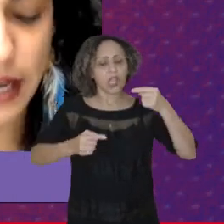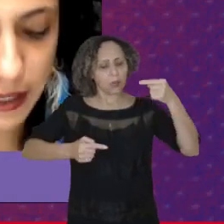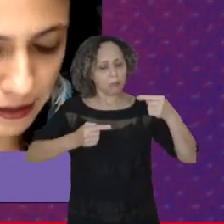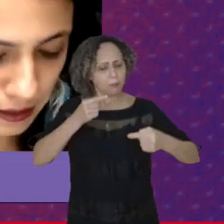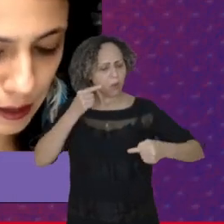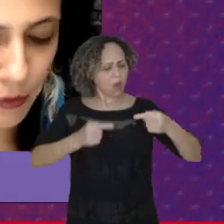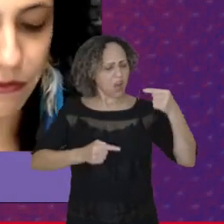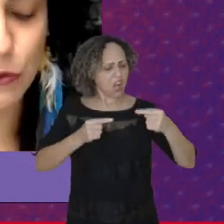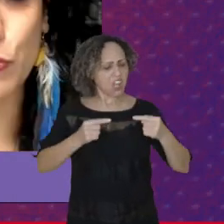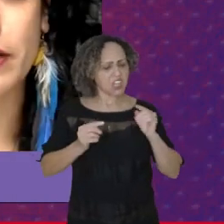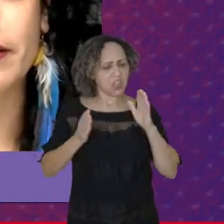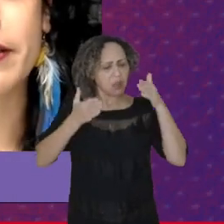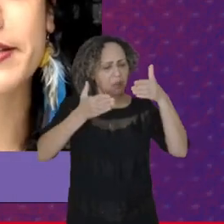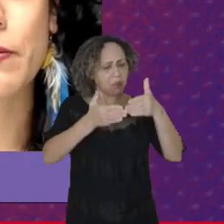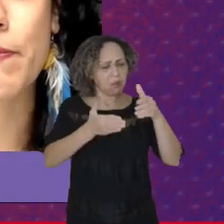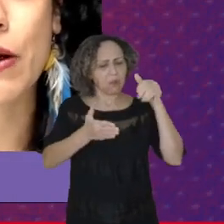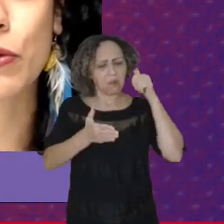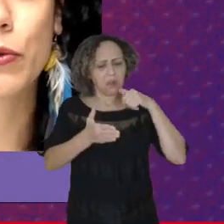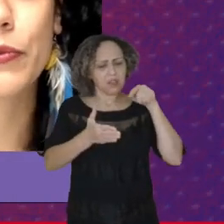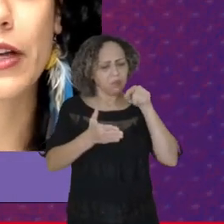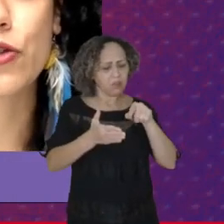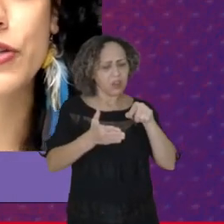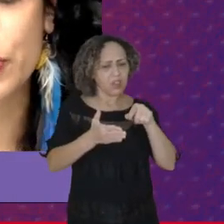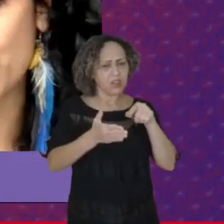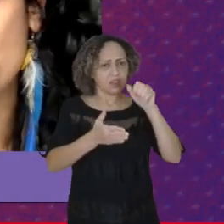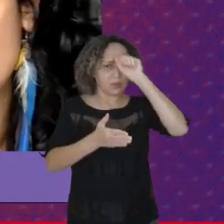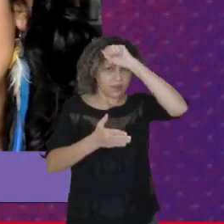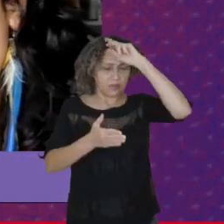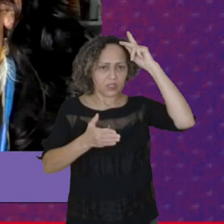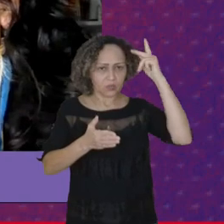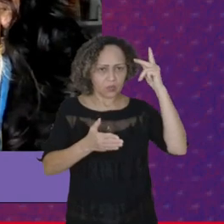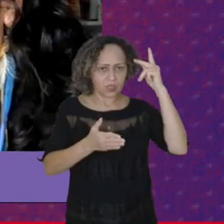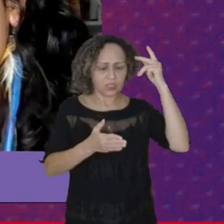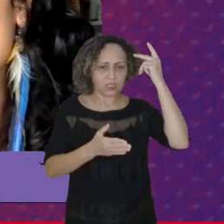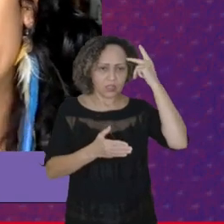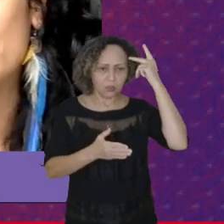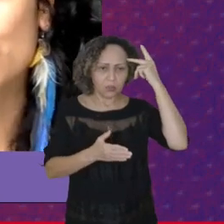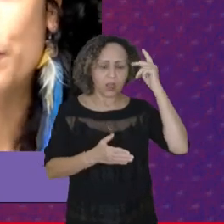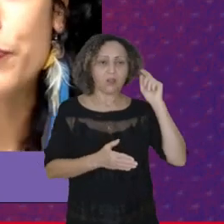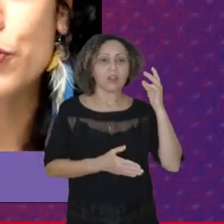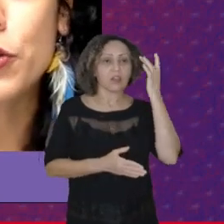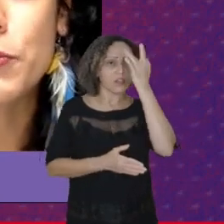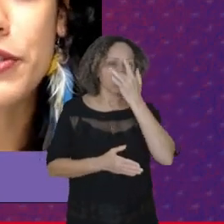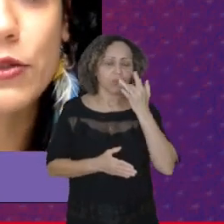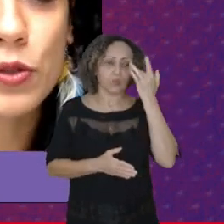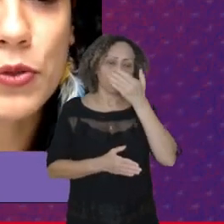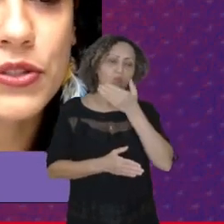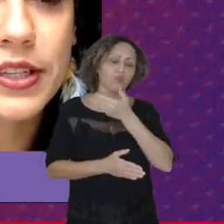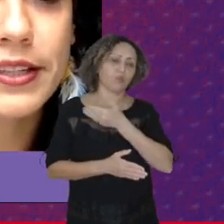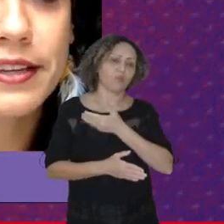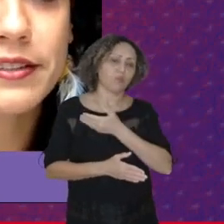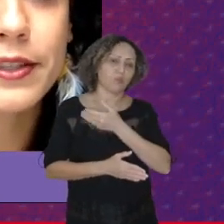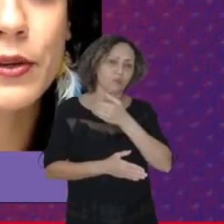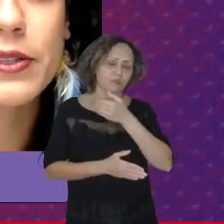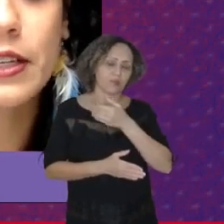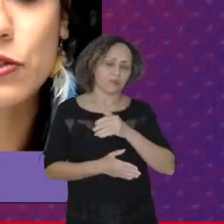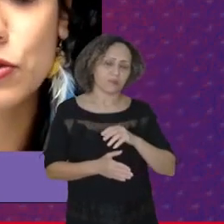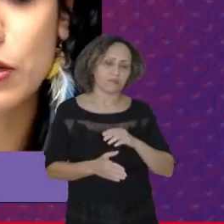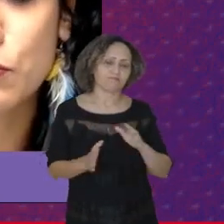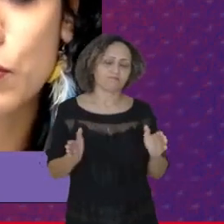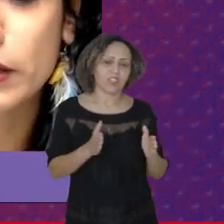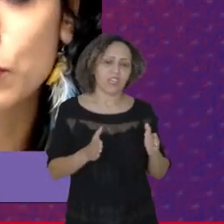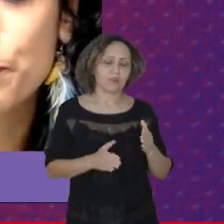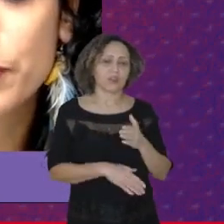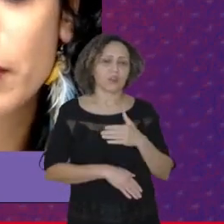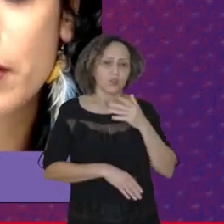políticas para as mulheres aqui da Prefeitura de São Paulo, na gestão Haddad, de 2013 a 2016. Então,